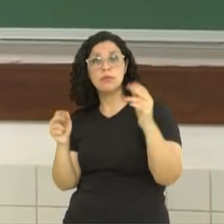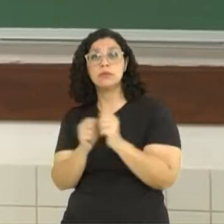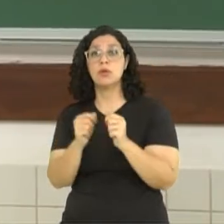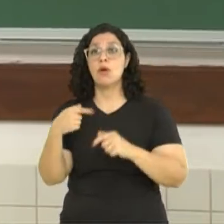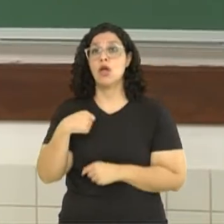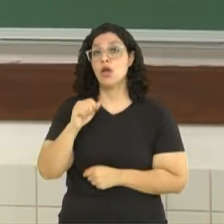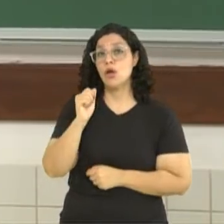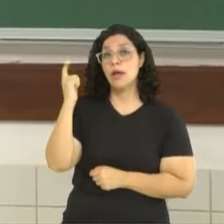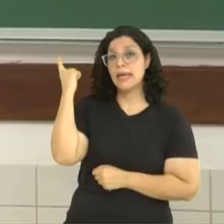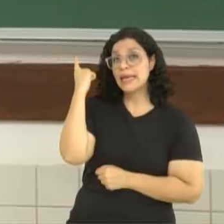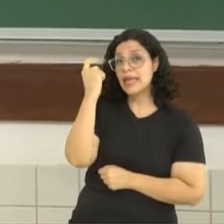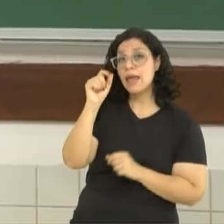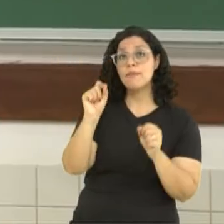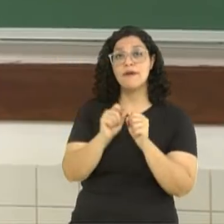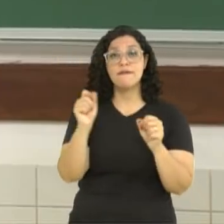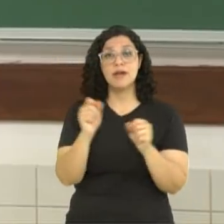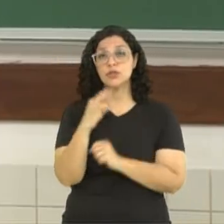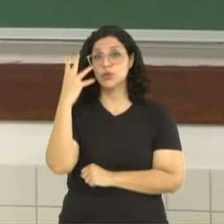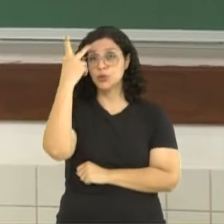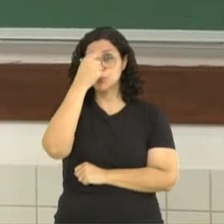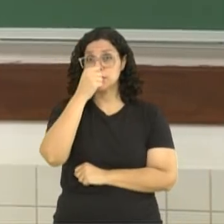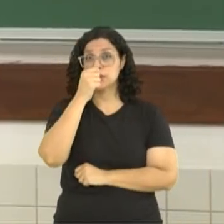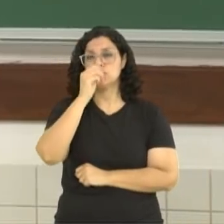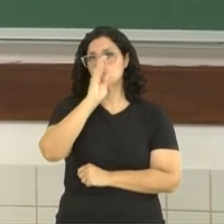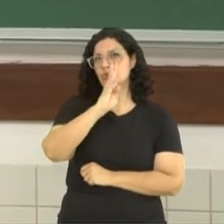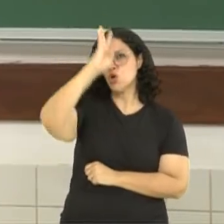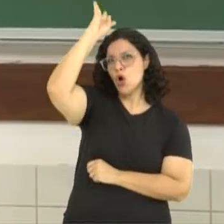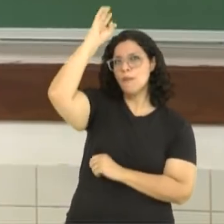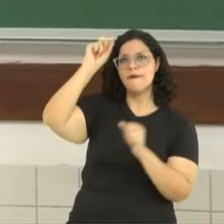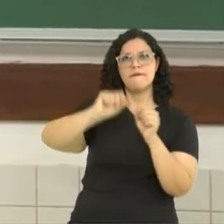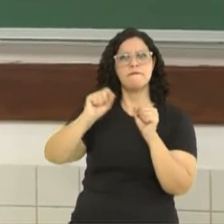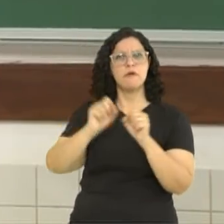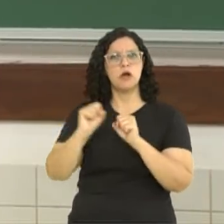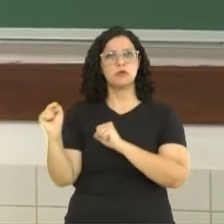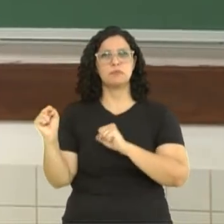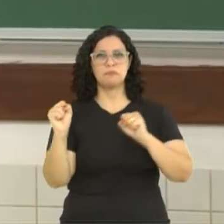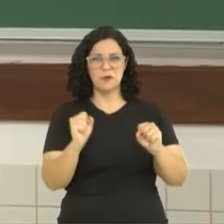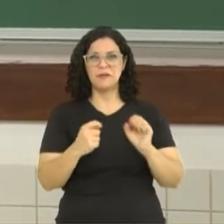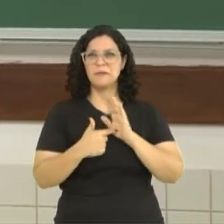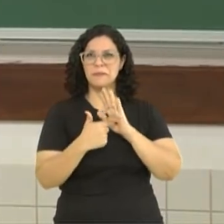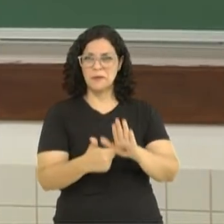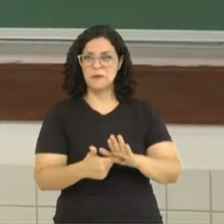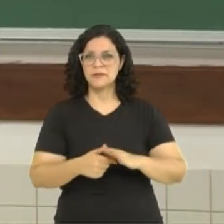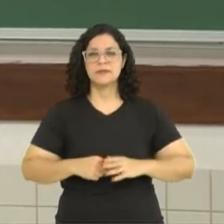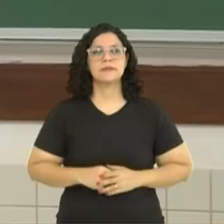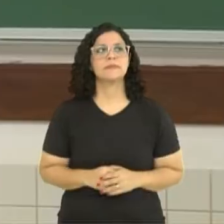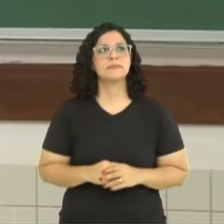o belo e Roma faz o grande. Então essa junção dos dois é que dá essa ideia que nós temos da estética moderna.